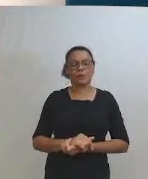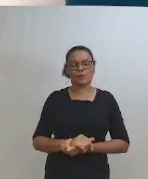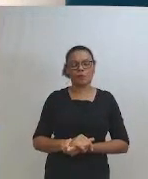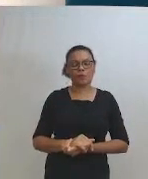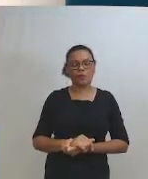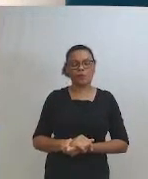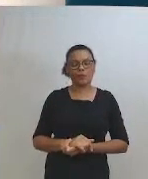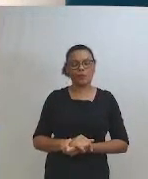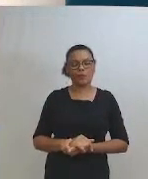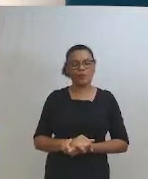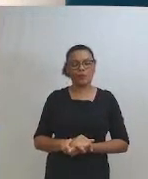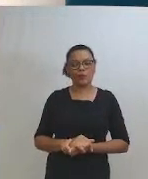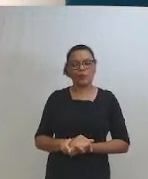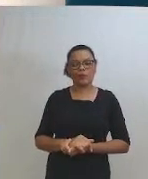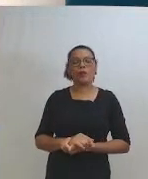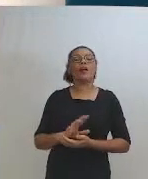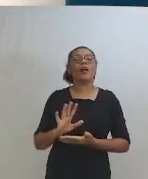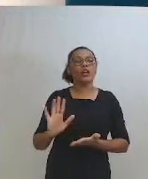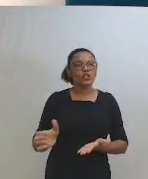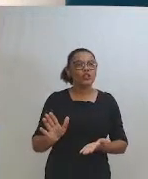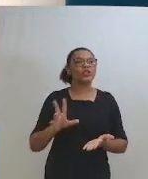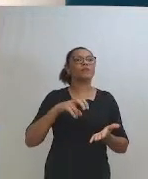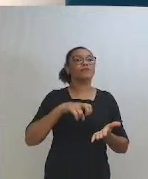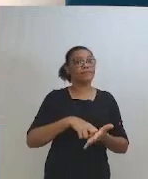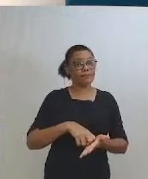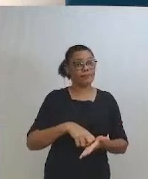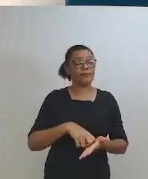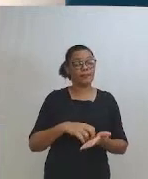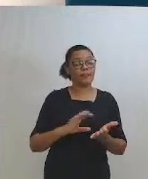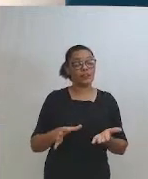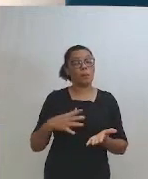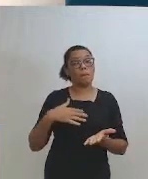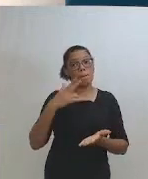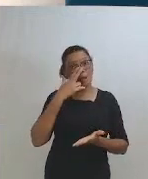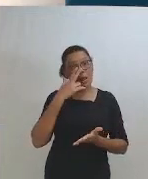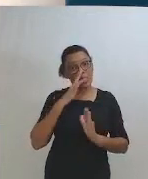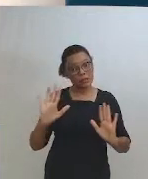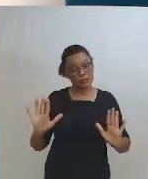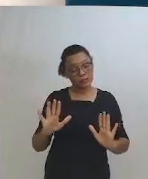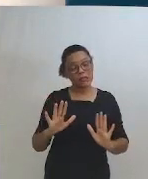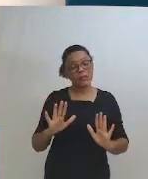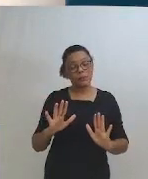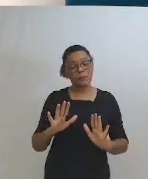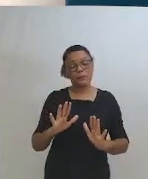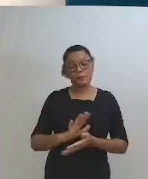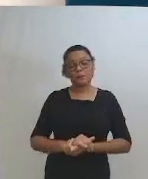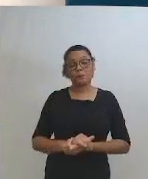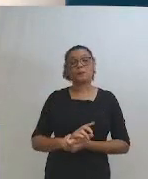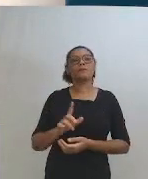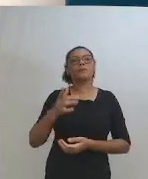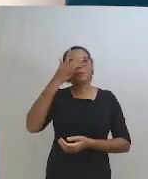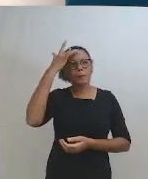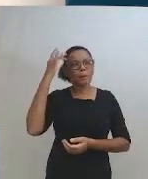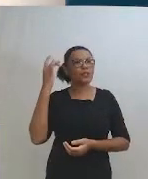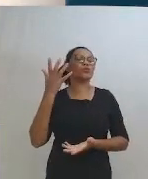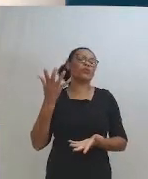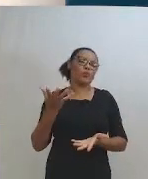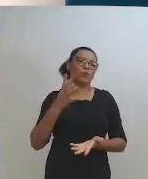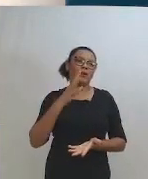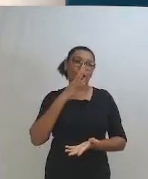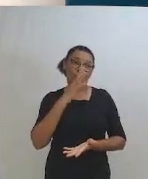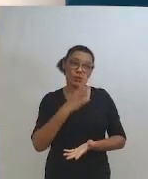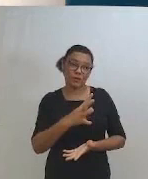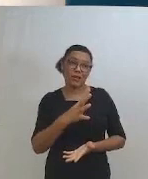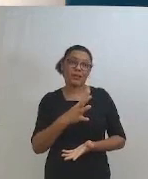a sentença. Portanto, aqui me parece que o acusado está foragido, não depõe